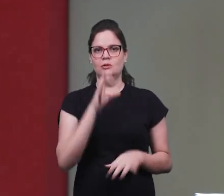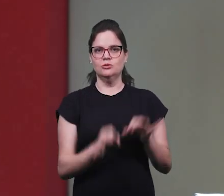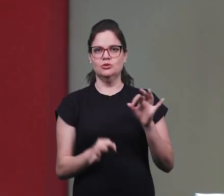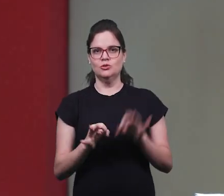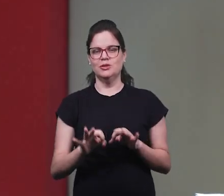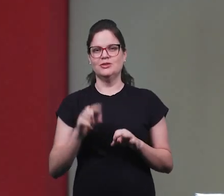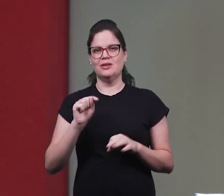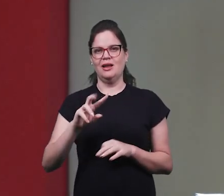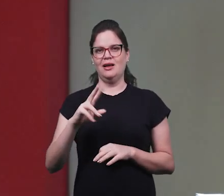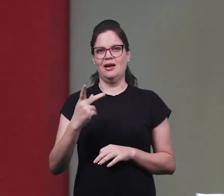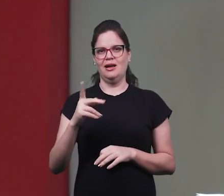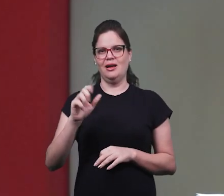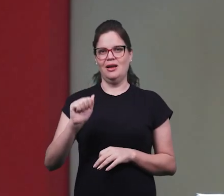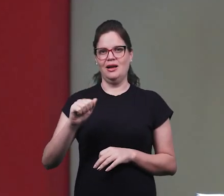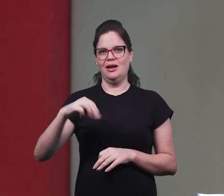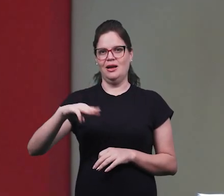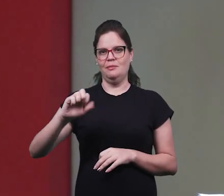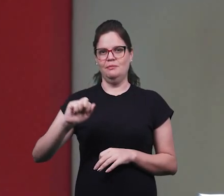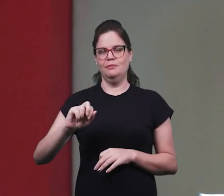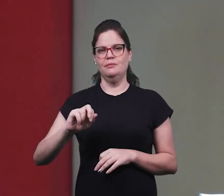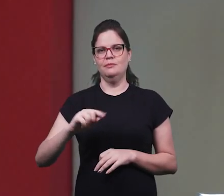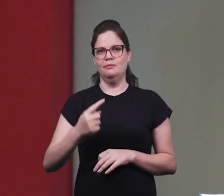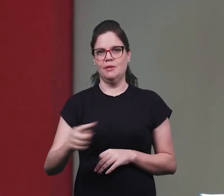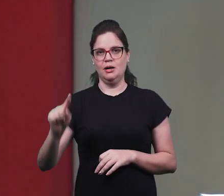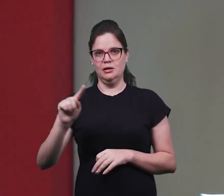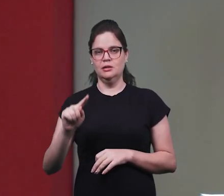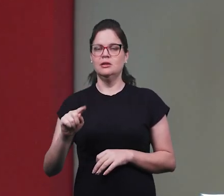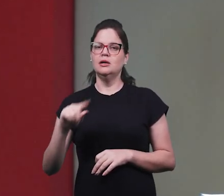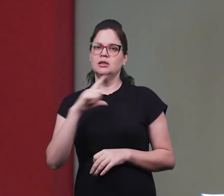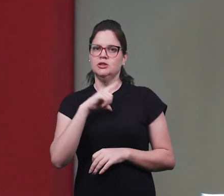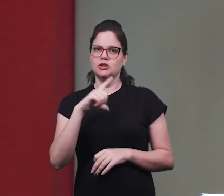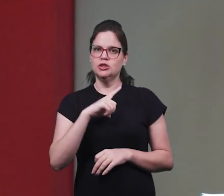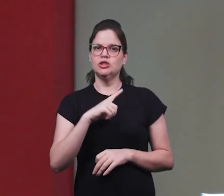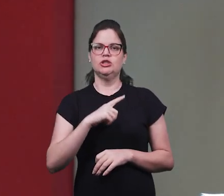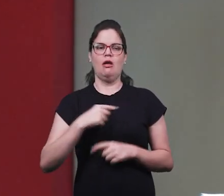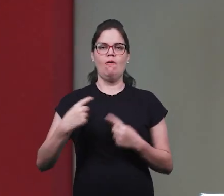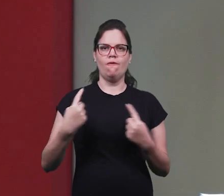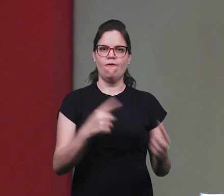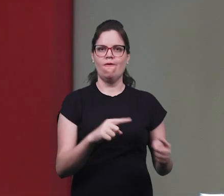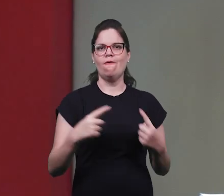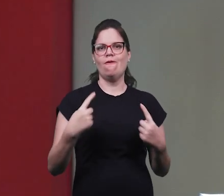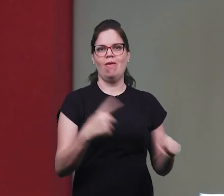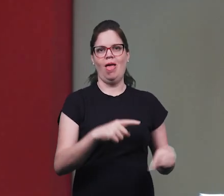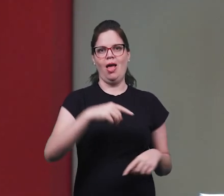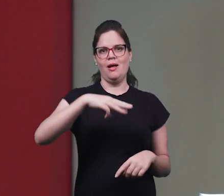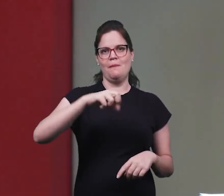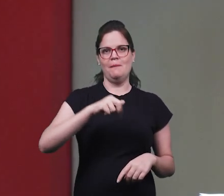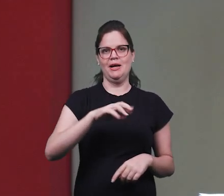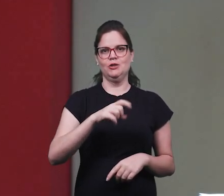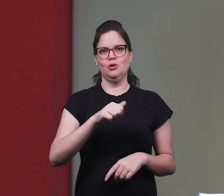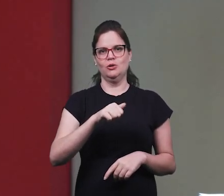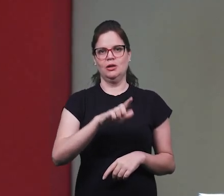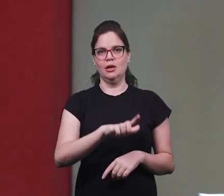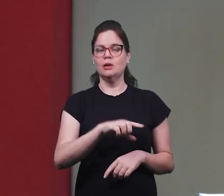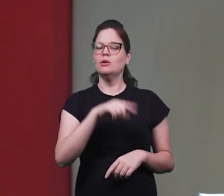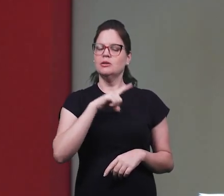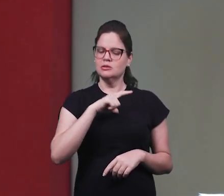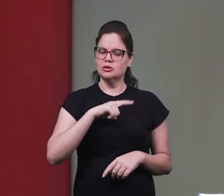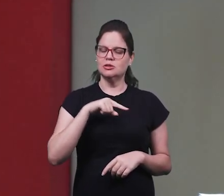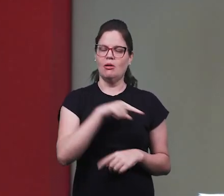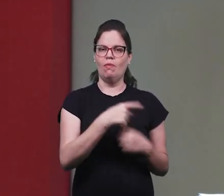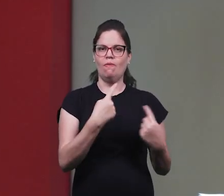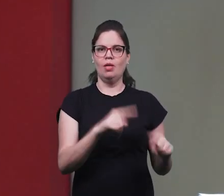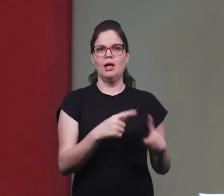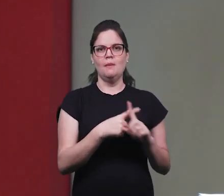mas o livramento viria, né? Então, a oposição sempre vai haver a bênção, né? O irmão tá numa